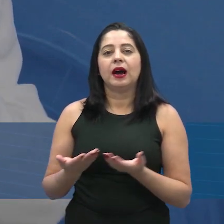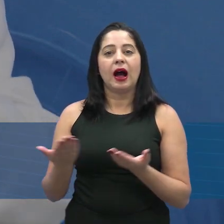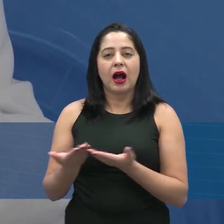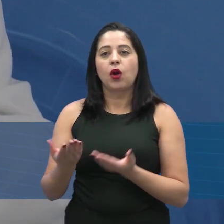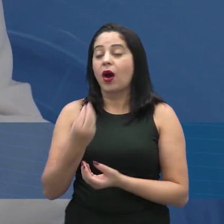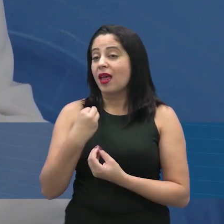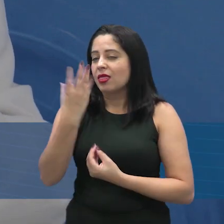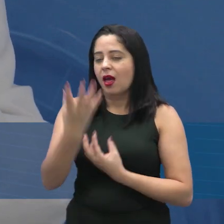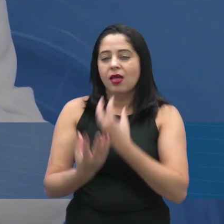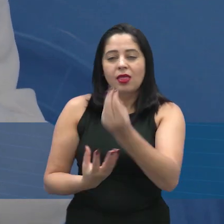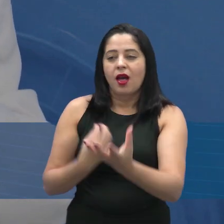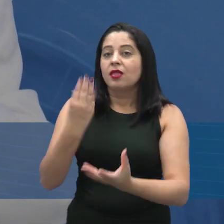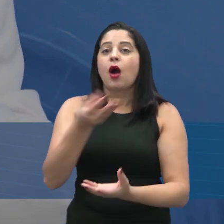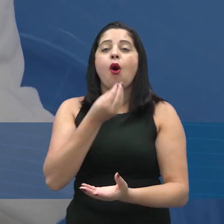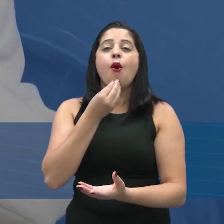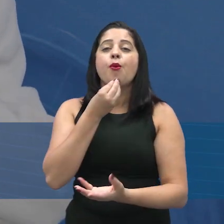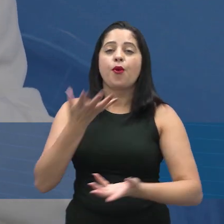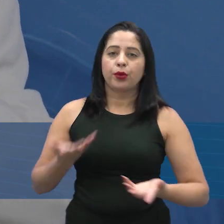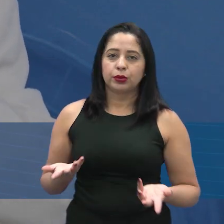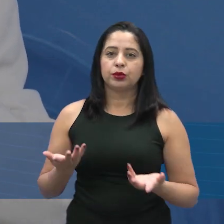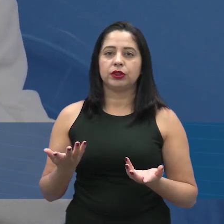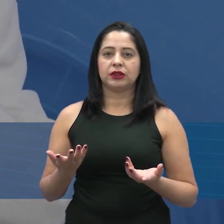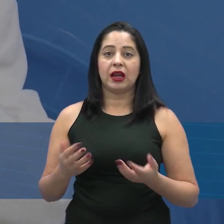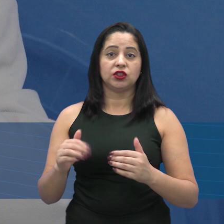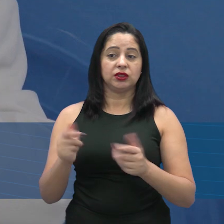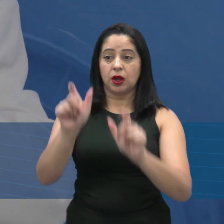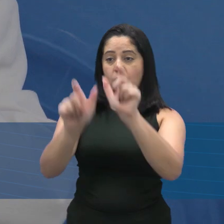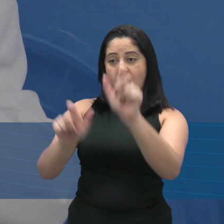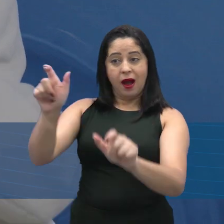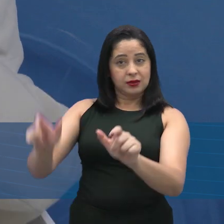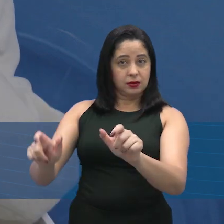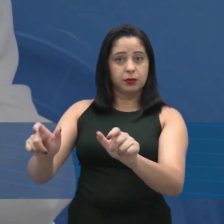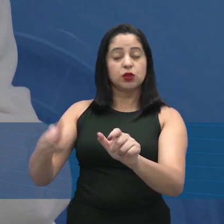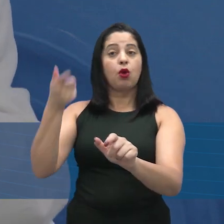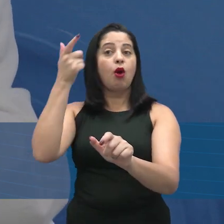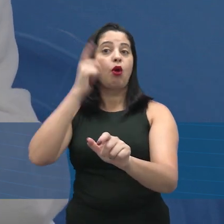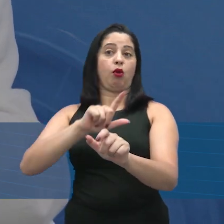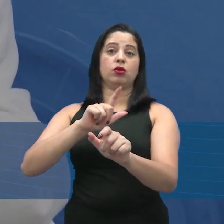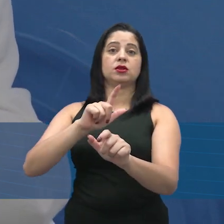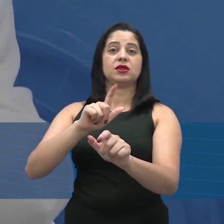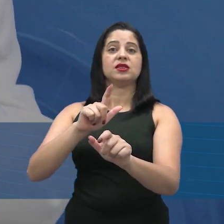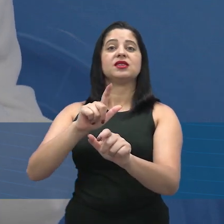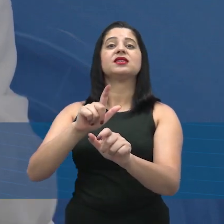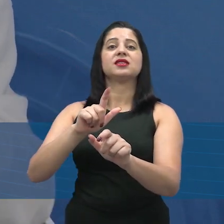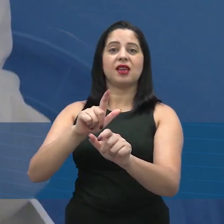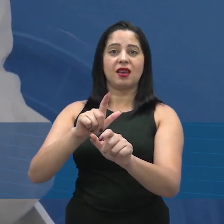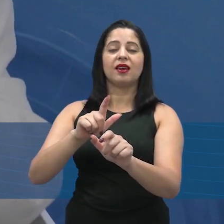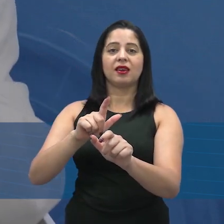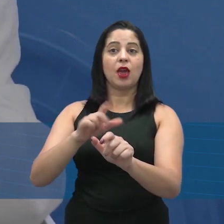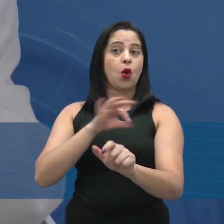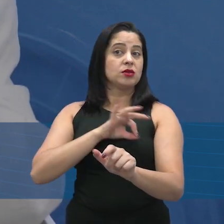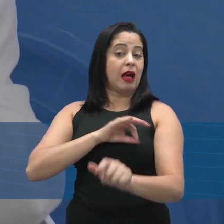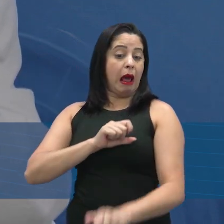oferecer novas oportunidades, né, esse cidadão ele consegue, no seio da família, oferir uma